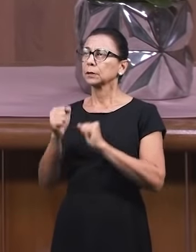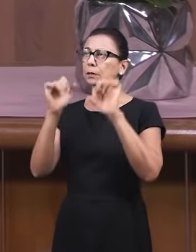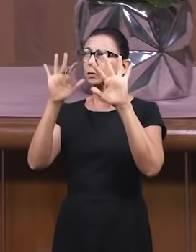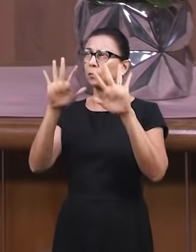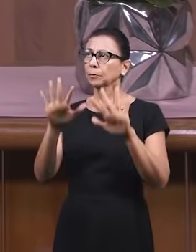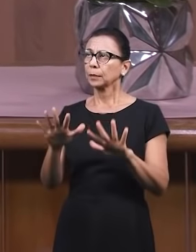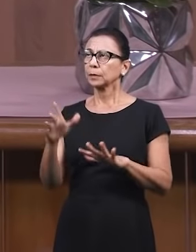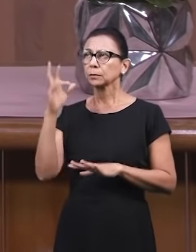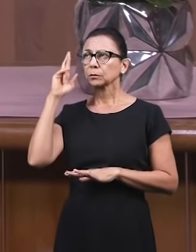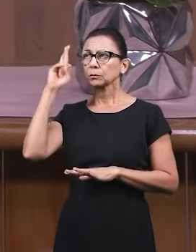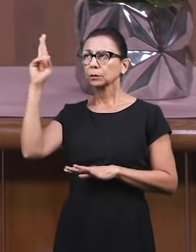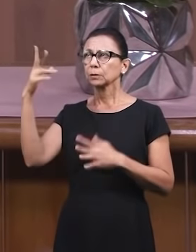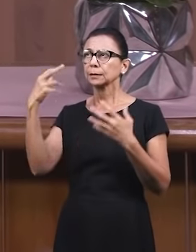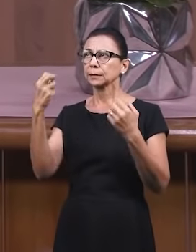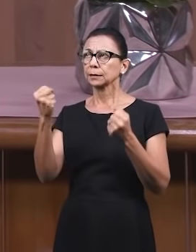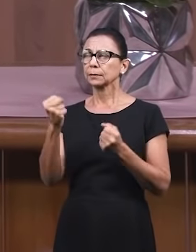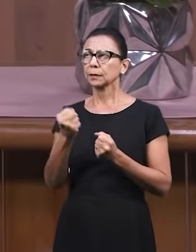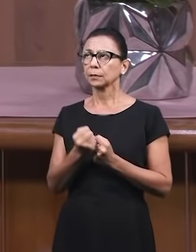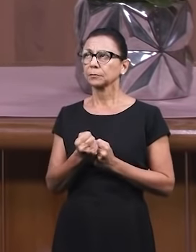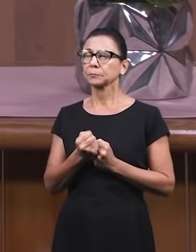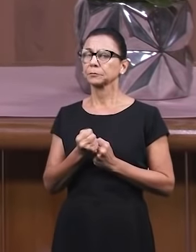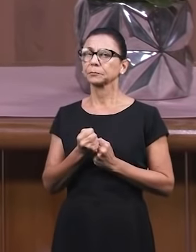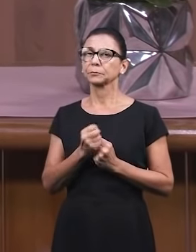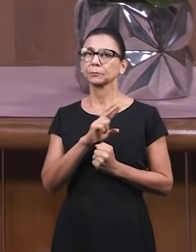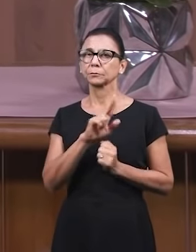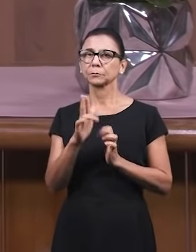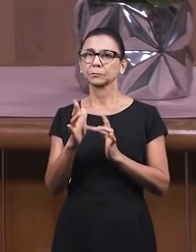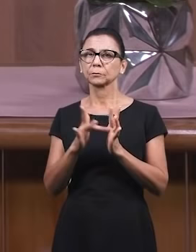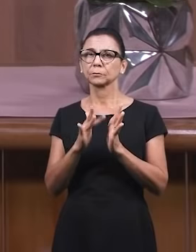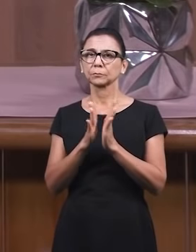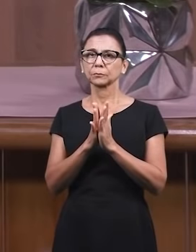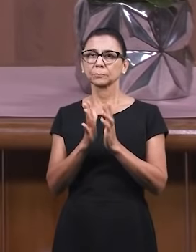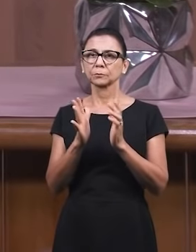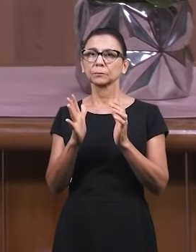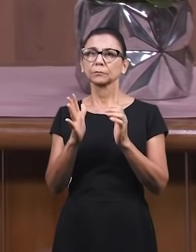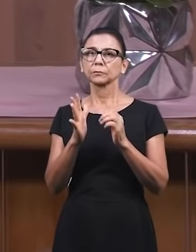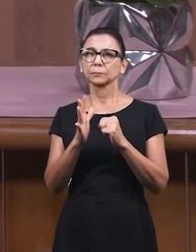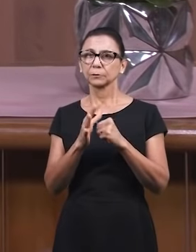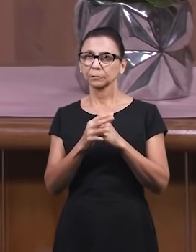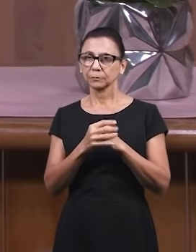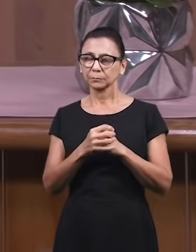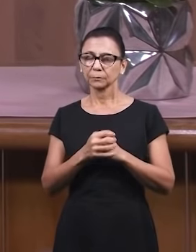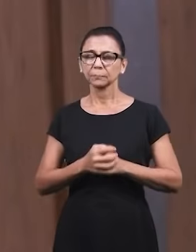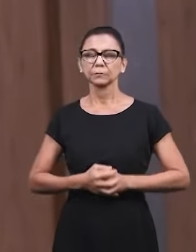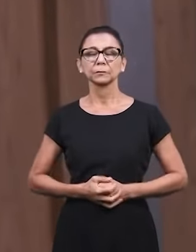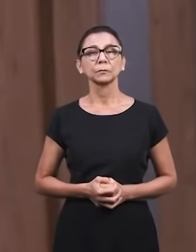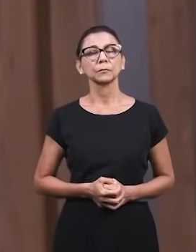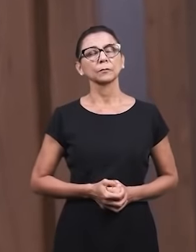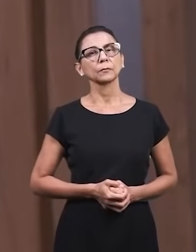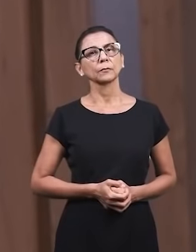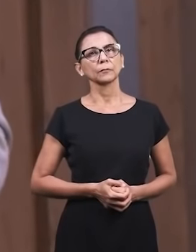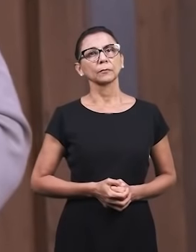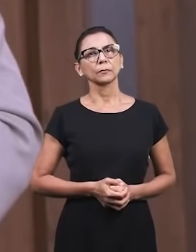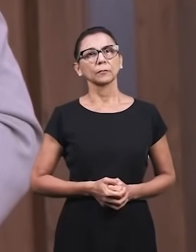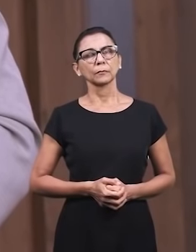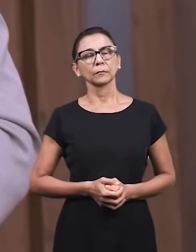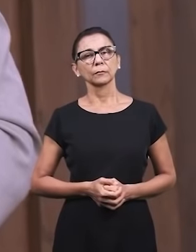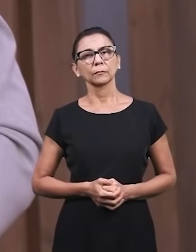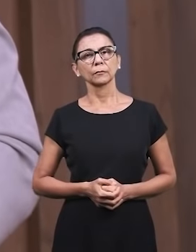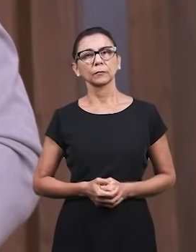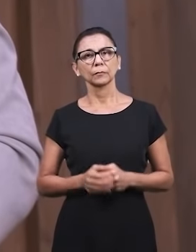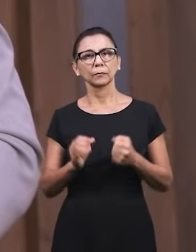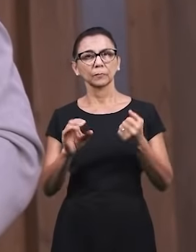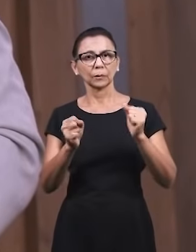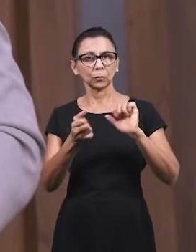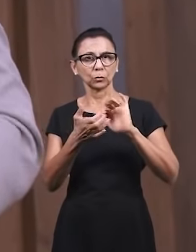nesse culto. É a oração que fazemos, em nome do Senhor Jesus. Amém. Amém. Nós agora vamos cantar um louvor